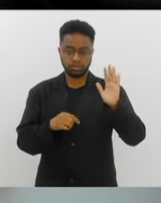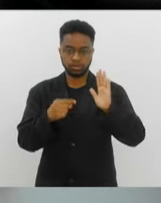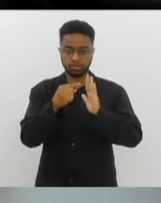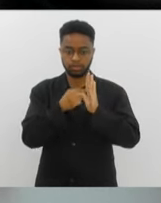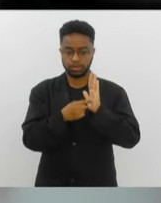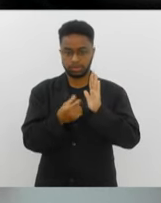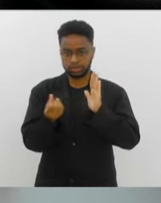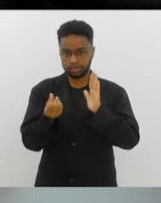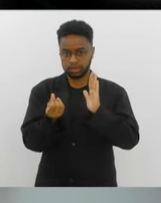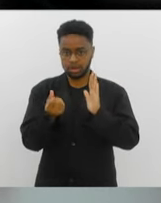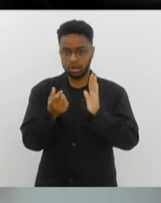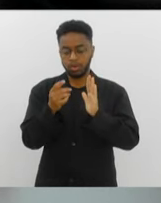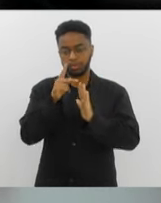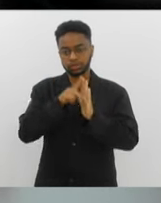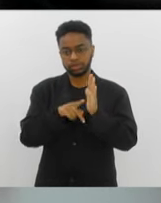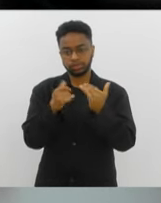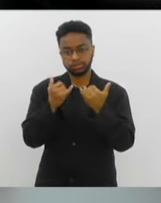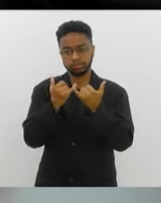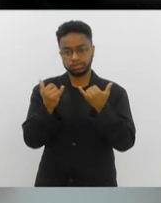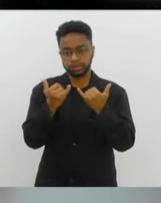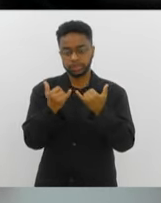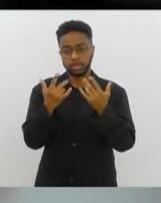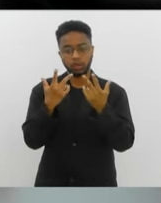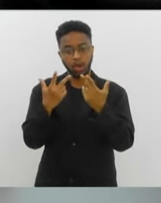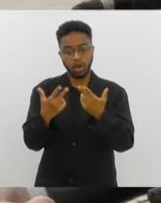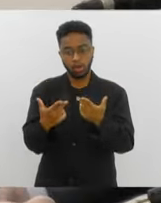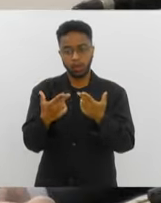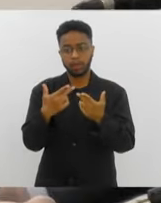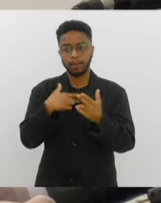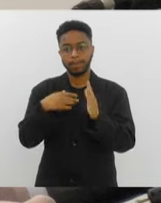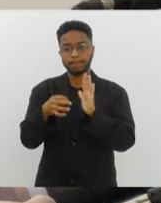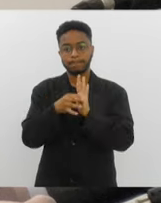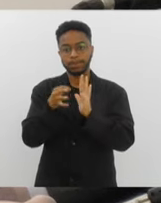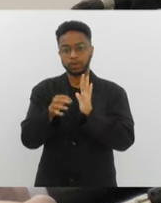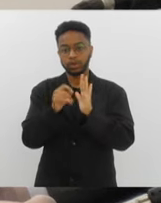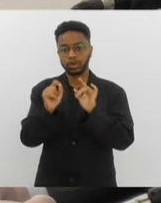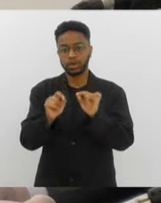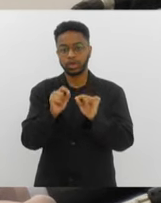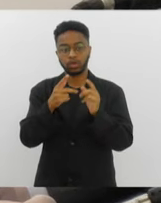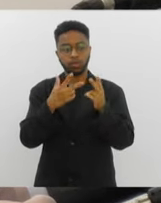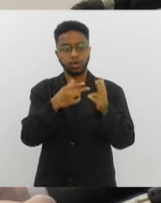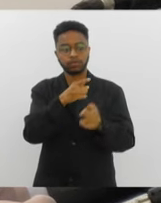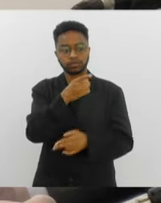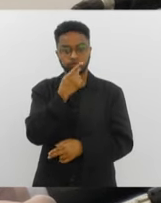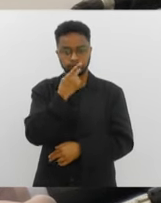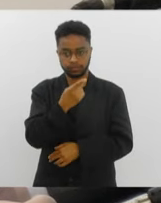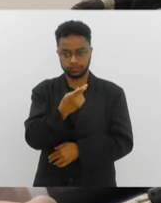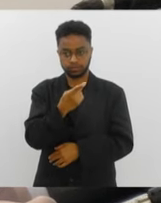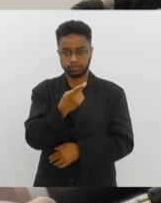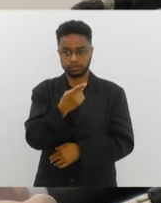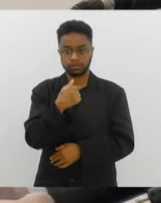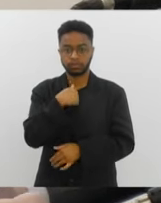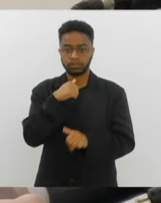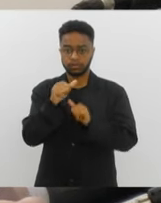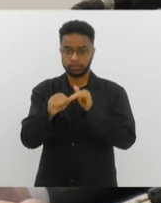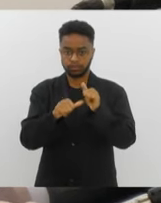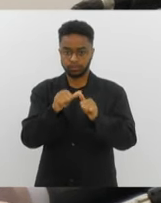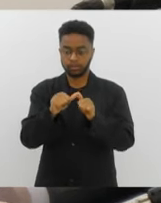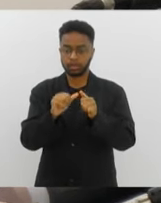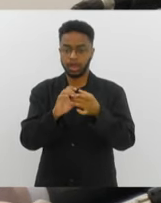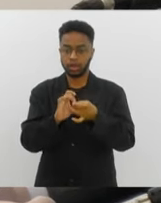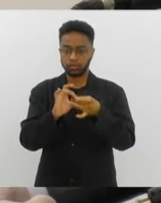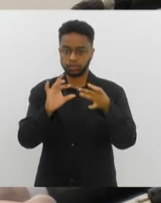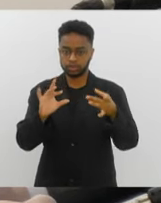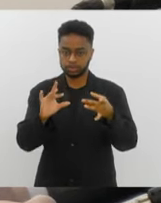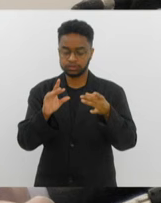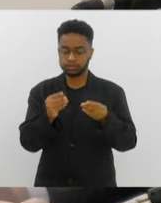projeto idêntico a esse, que meu parecer era no sentido de que Vossa Excelência falava. Eu transformei em autorizativo, jogando